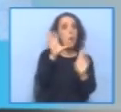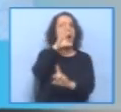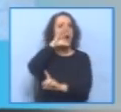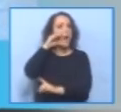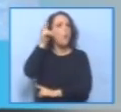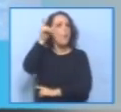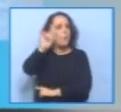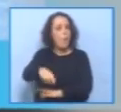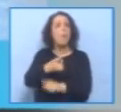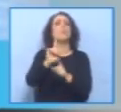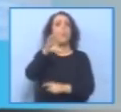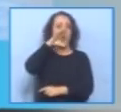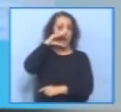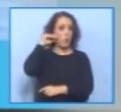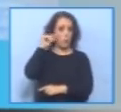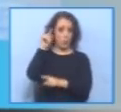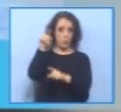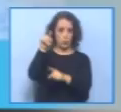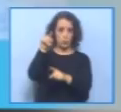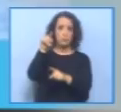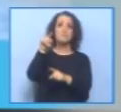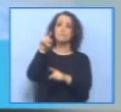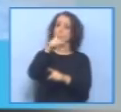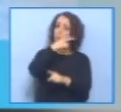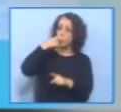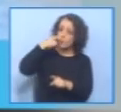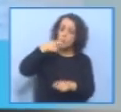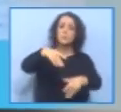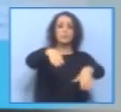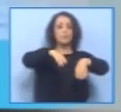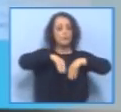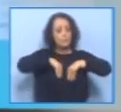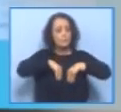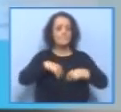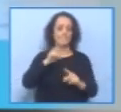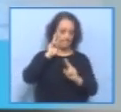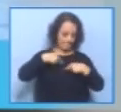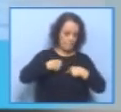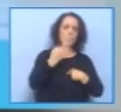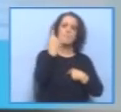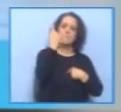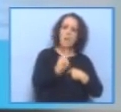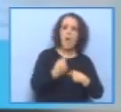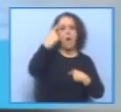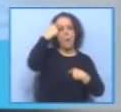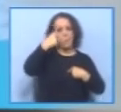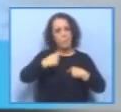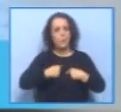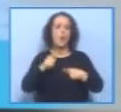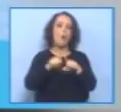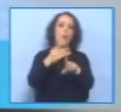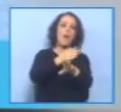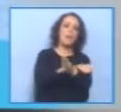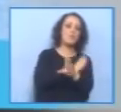Porque os adultos são capazes de assumir os seus compromissos, já conscientes da sua fé, foram aqueles, como eu costumo dizer, que já lutaram